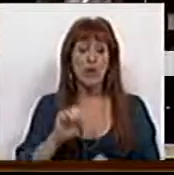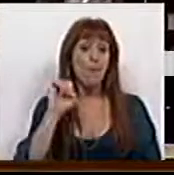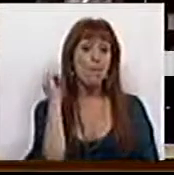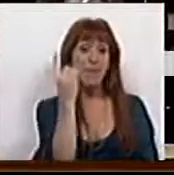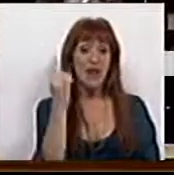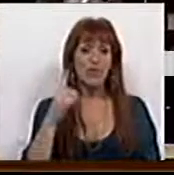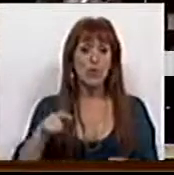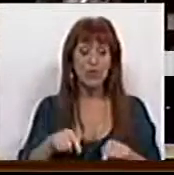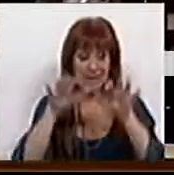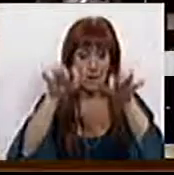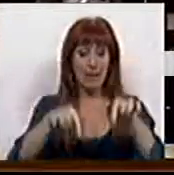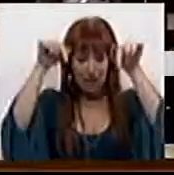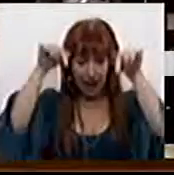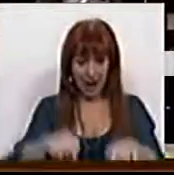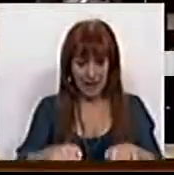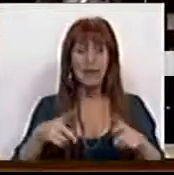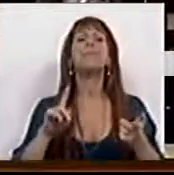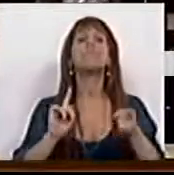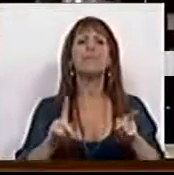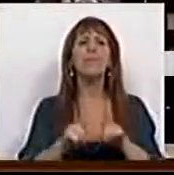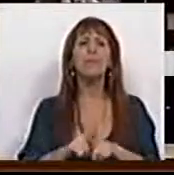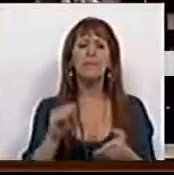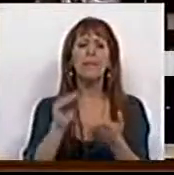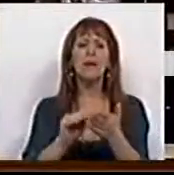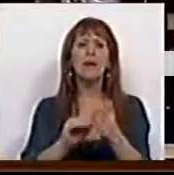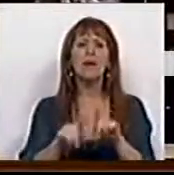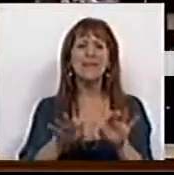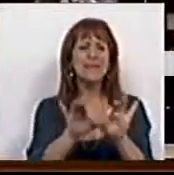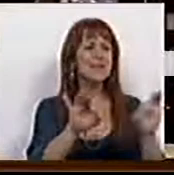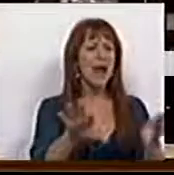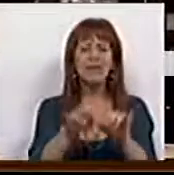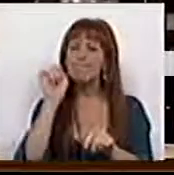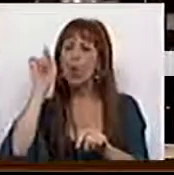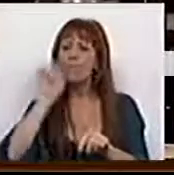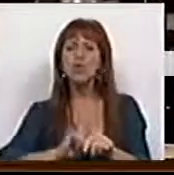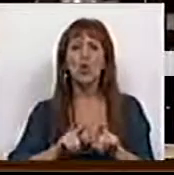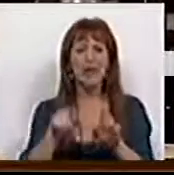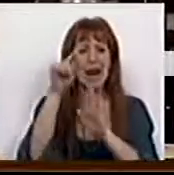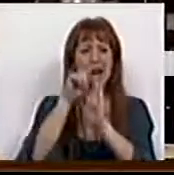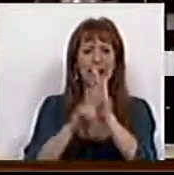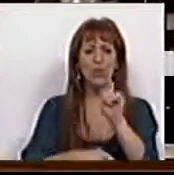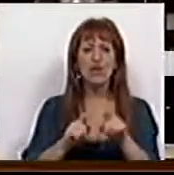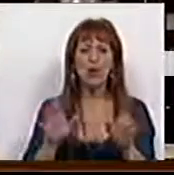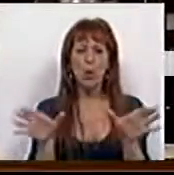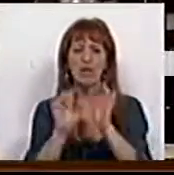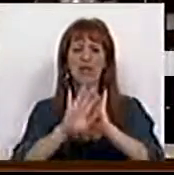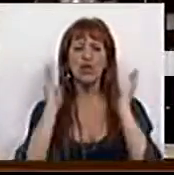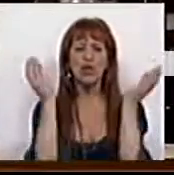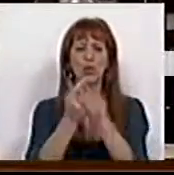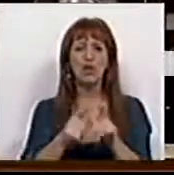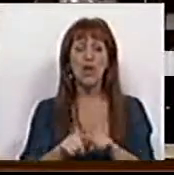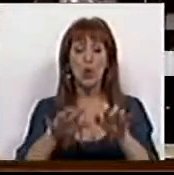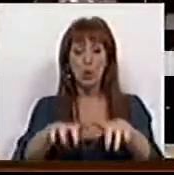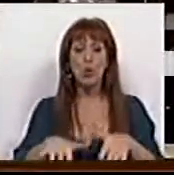primeira vez neste Parlamento a consagração da paridade de género nas listas para o Conselho Geral e